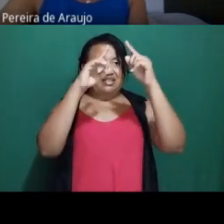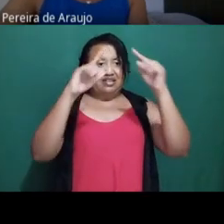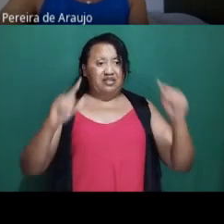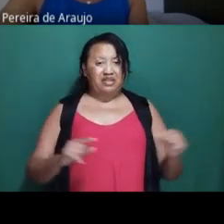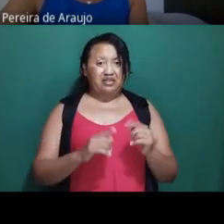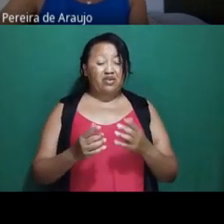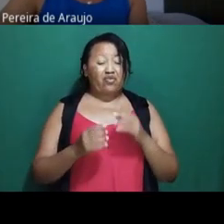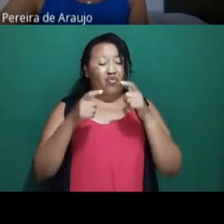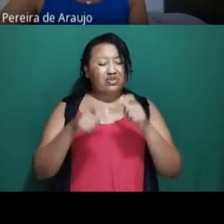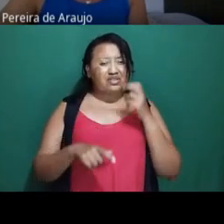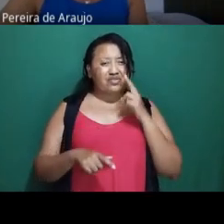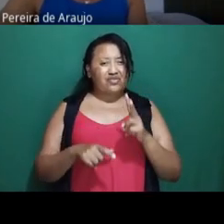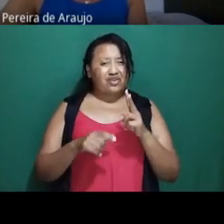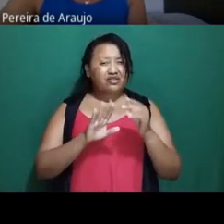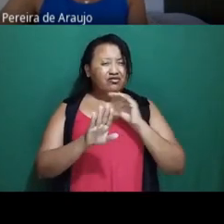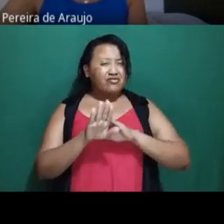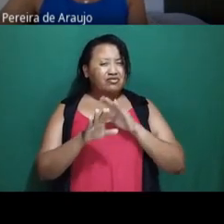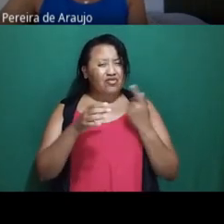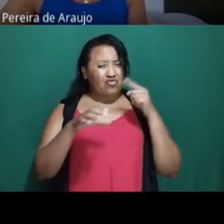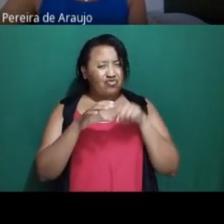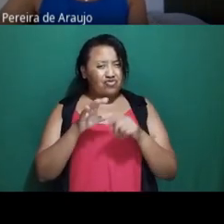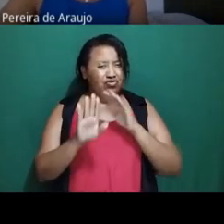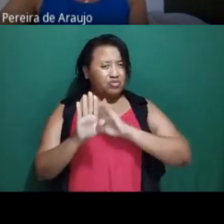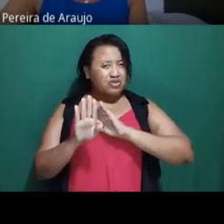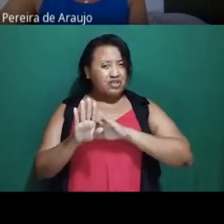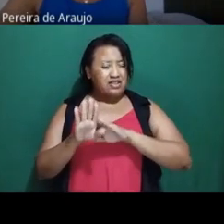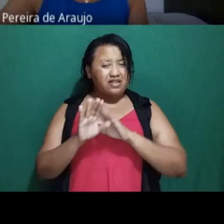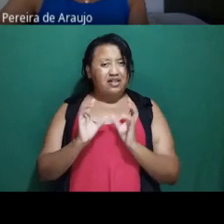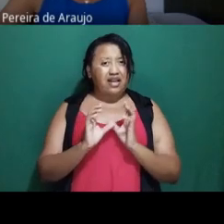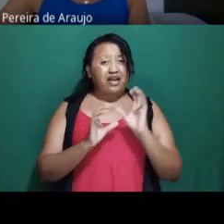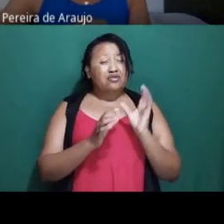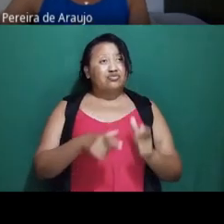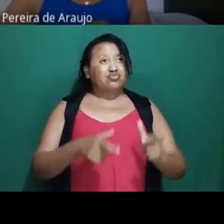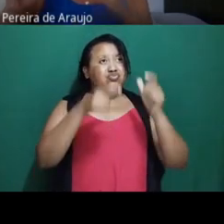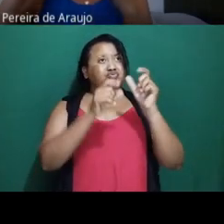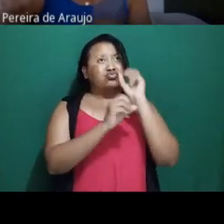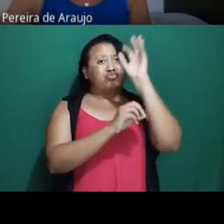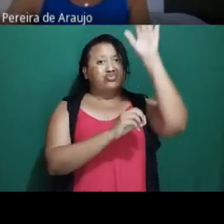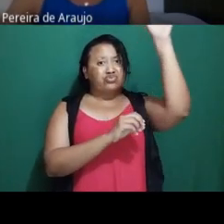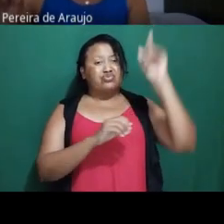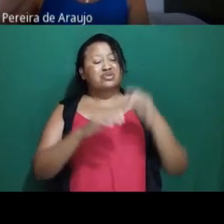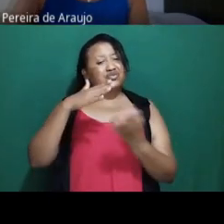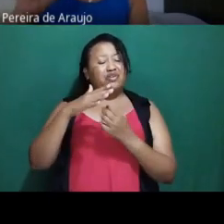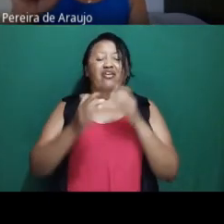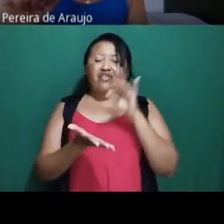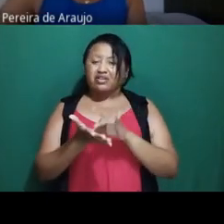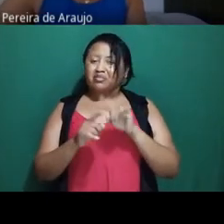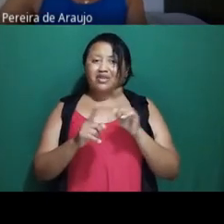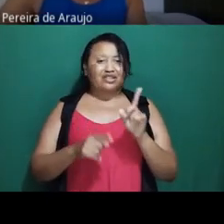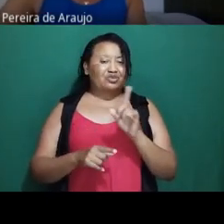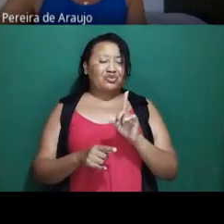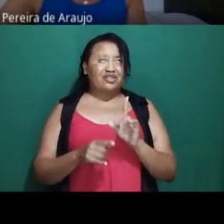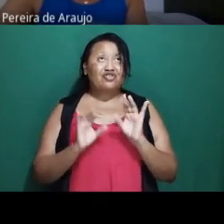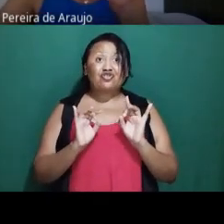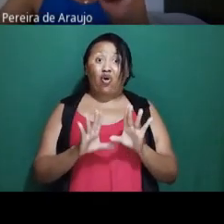onde se vê ao fundo a série de chaminés de fábrica tudo isso aqui é verdade mas não é o suficiente para falar sobre